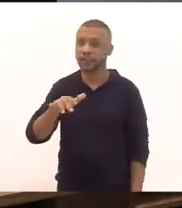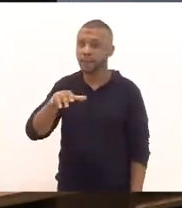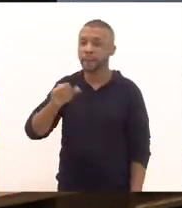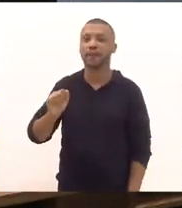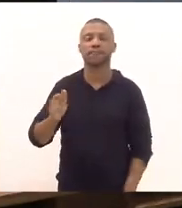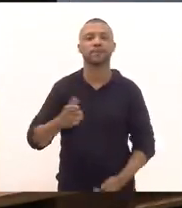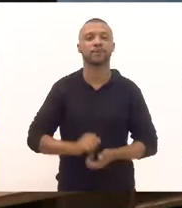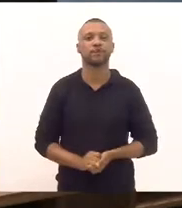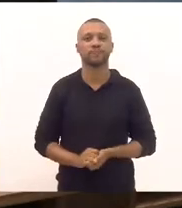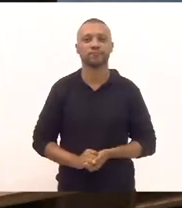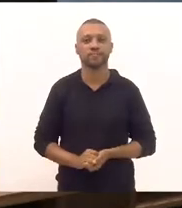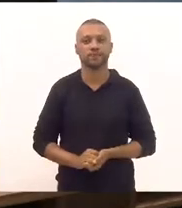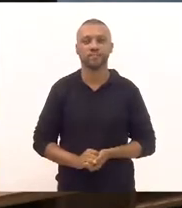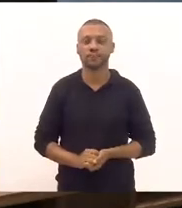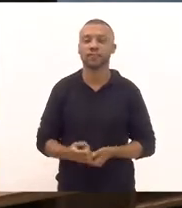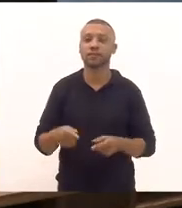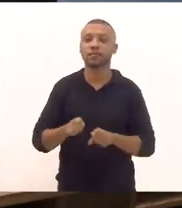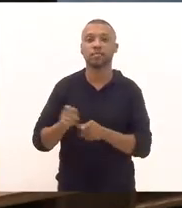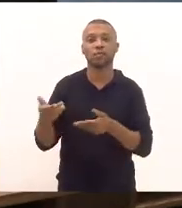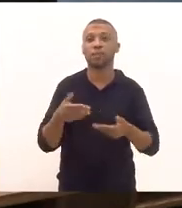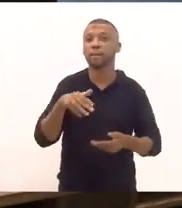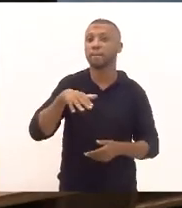Marcelo Carvalho